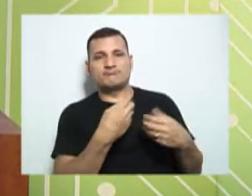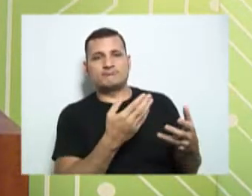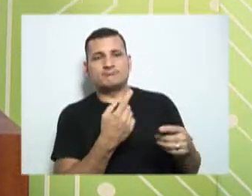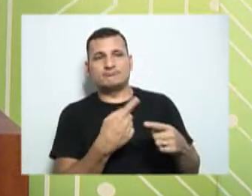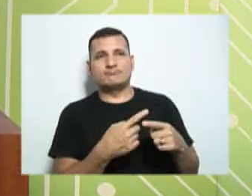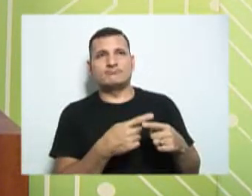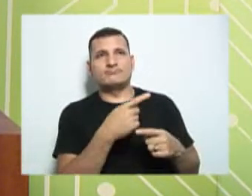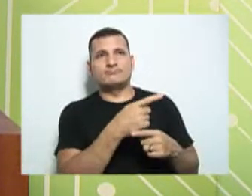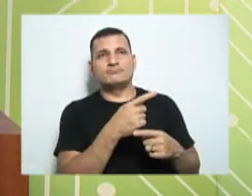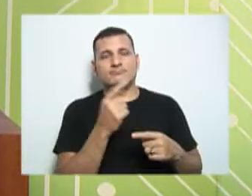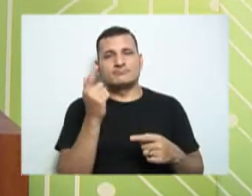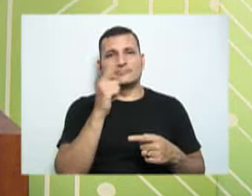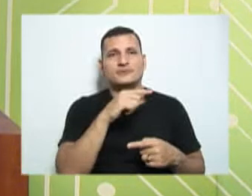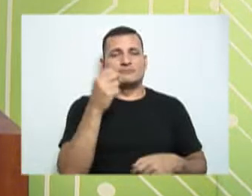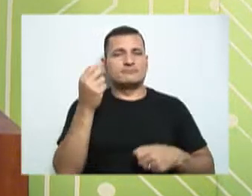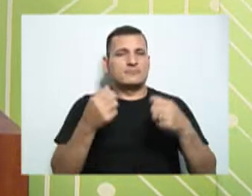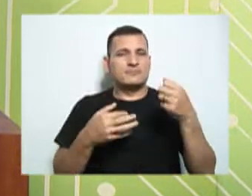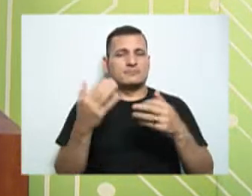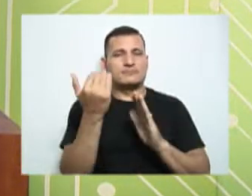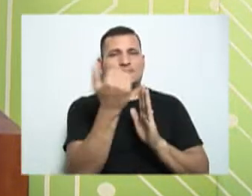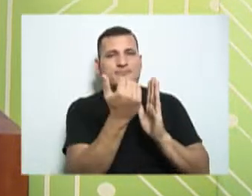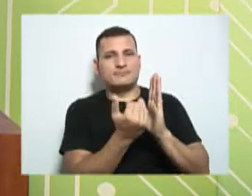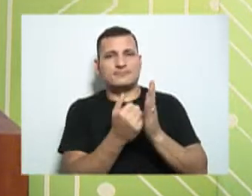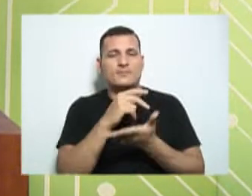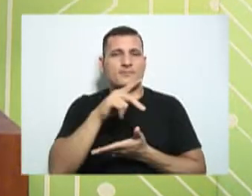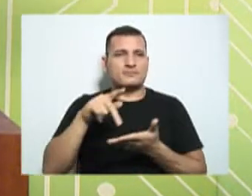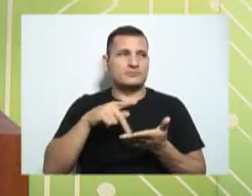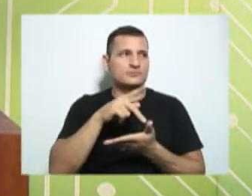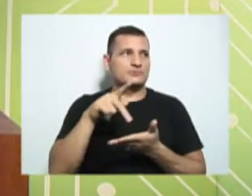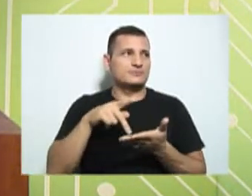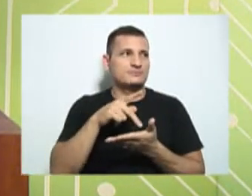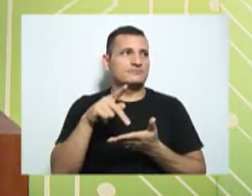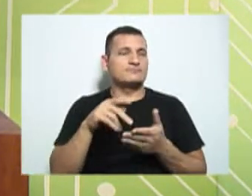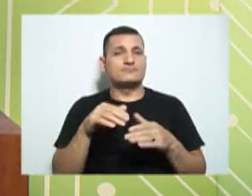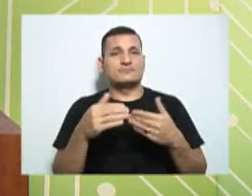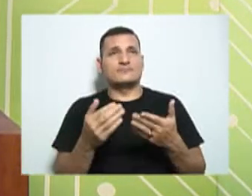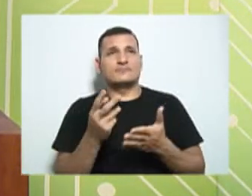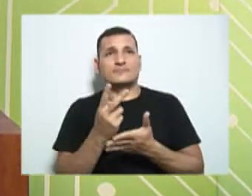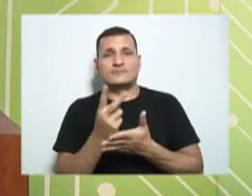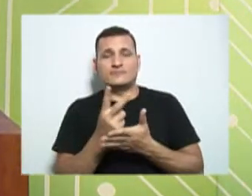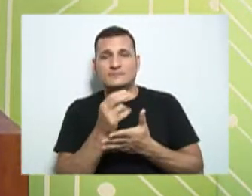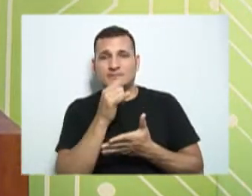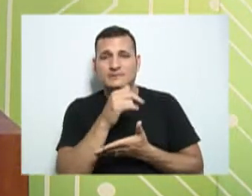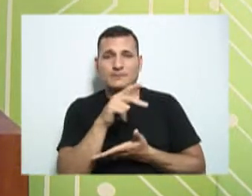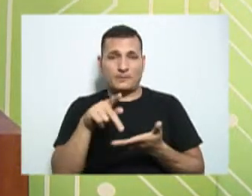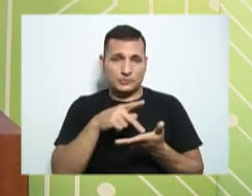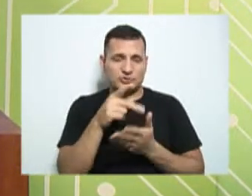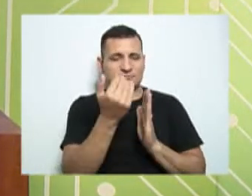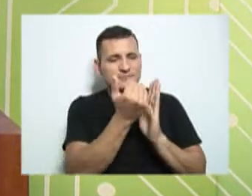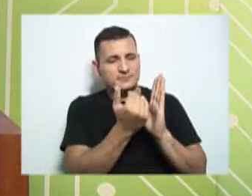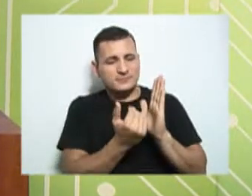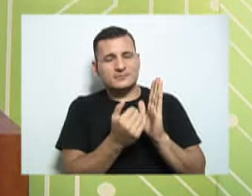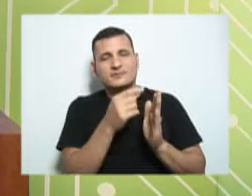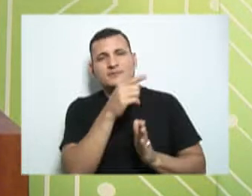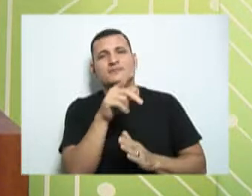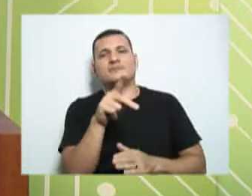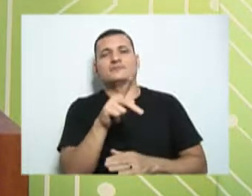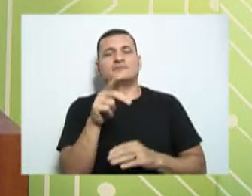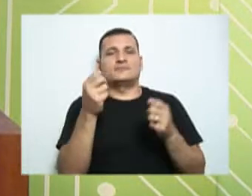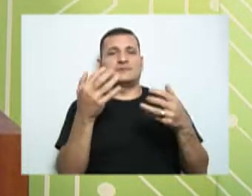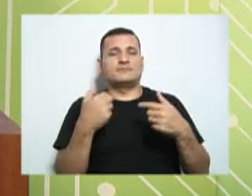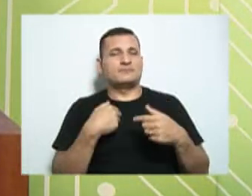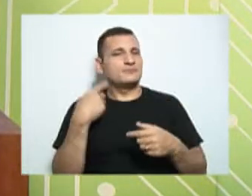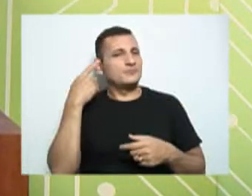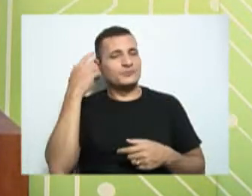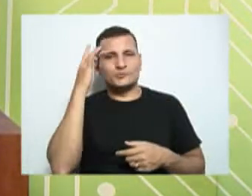consegue desmembrar toda essa receita do pudim. Então, sempre quando tiver receita de pudim, a professora Fernanda vai explicar, porque eu particularmente eu não sei